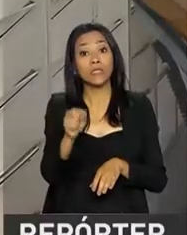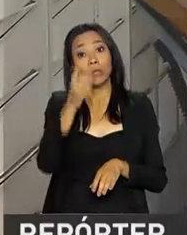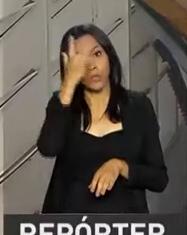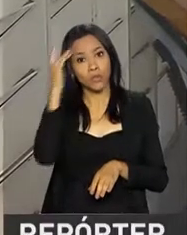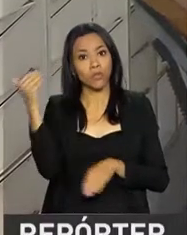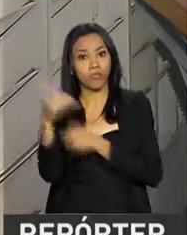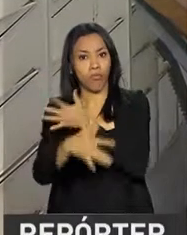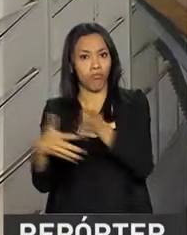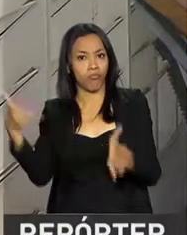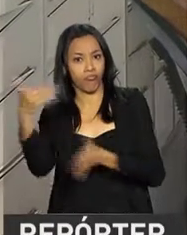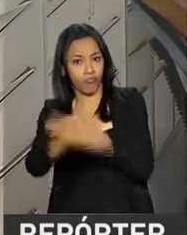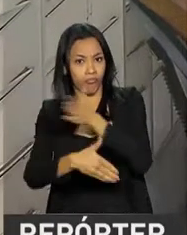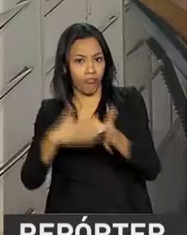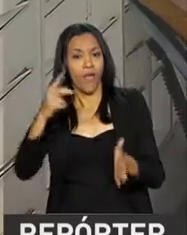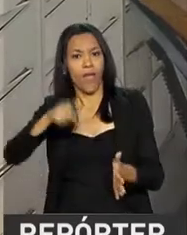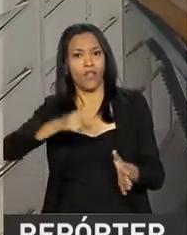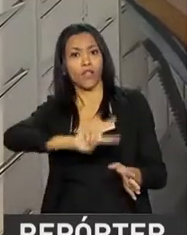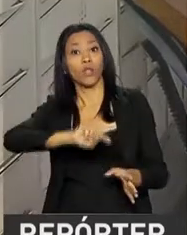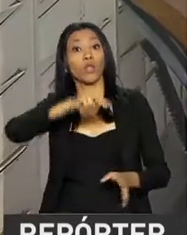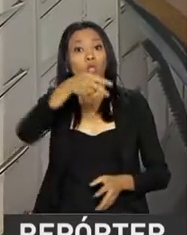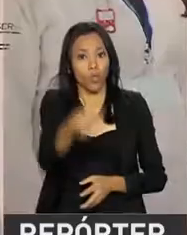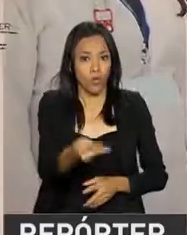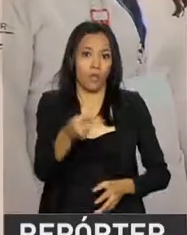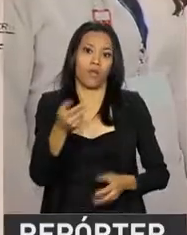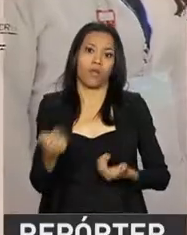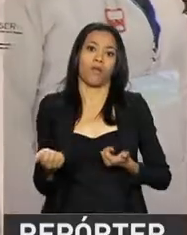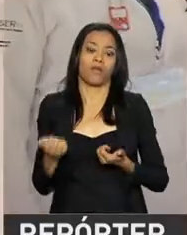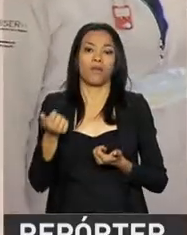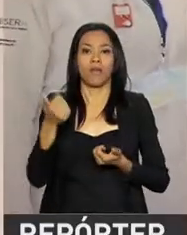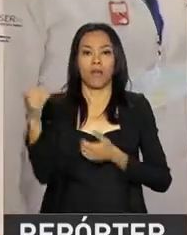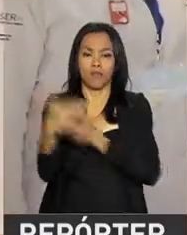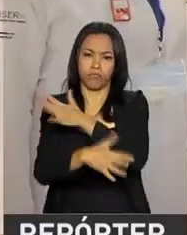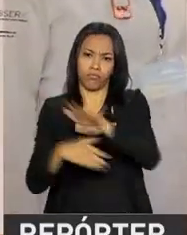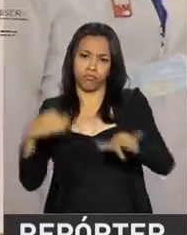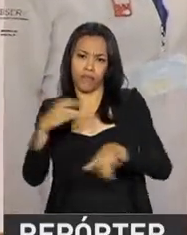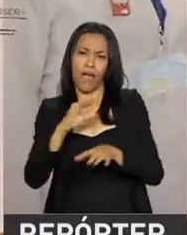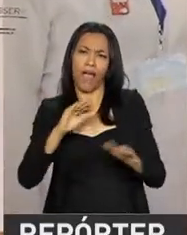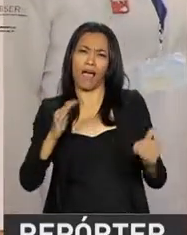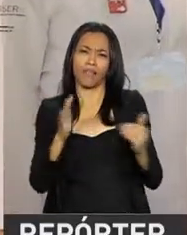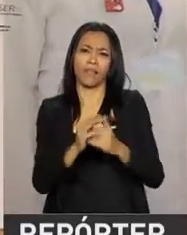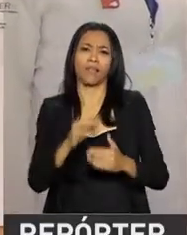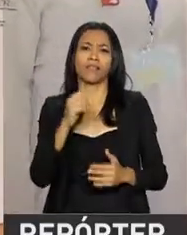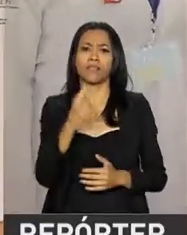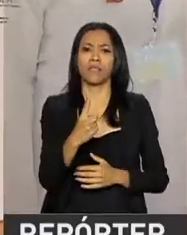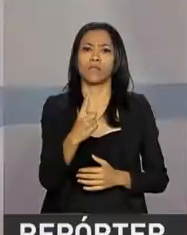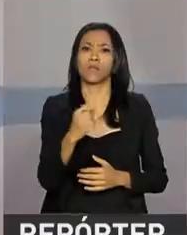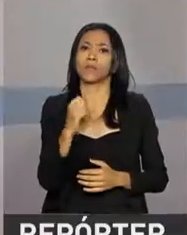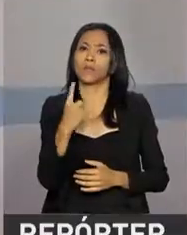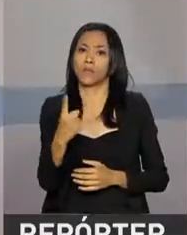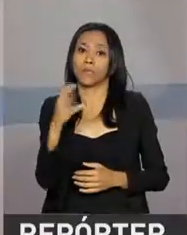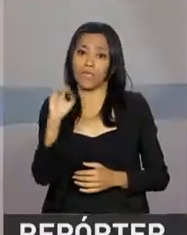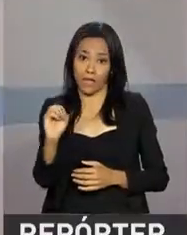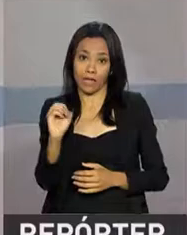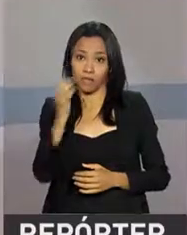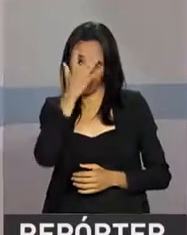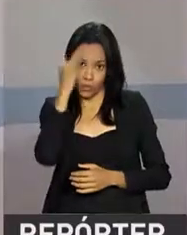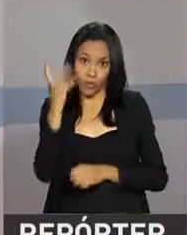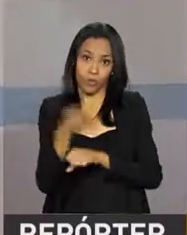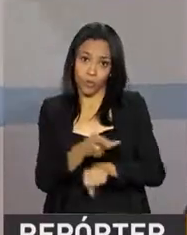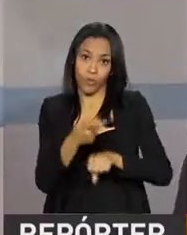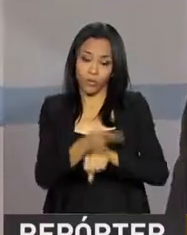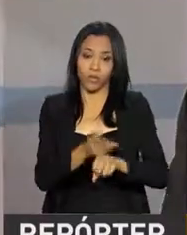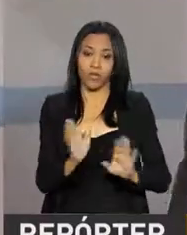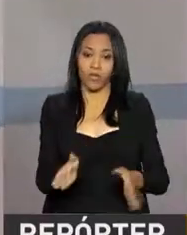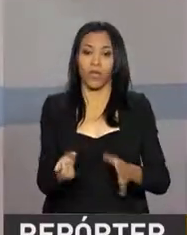A meta é mais que dobrar a oferta do serviço, chegando a até 110 atendimentos por dia. já temos um planejamento, esperamos